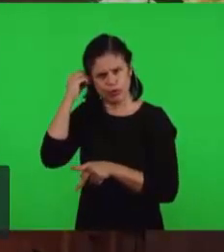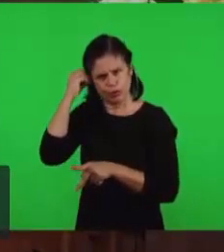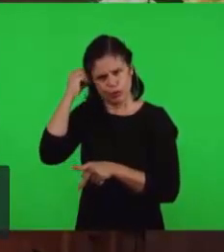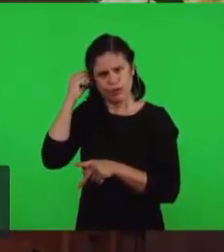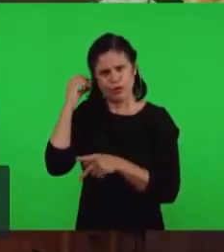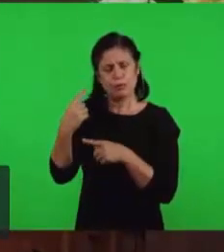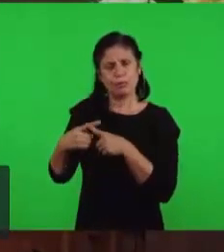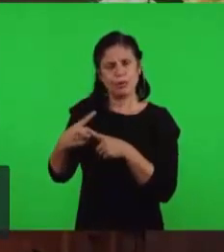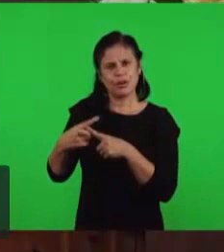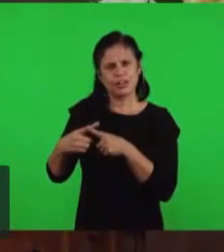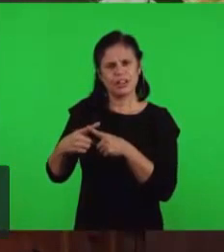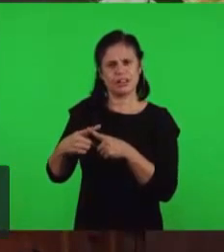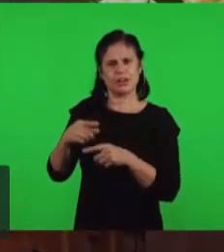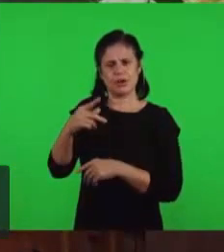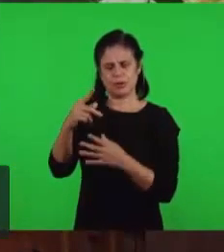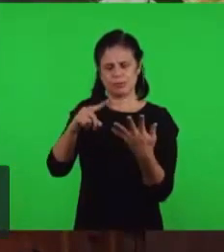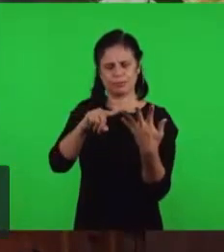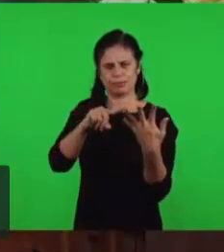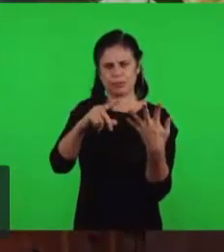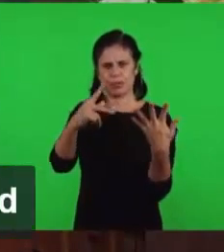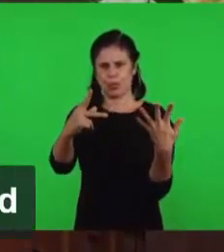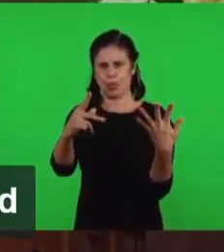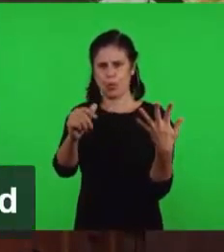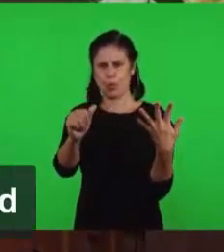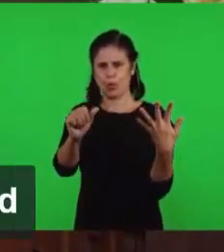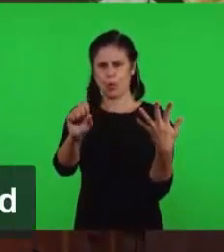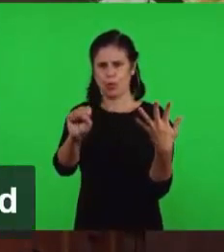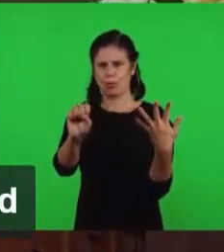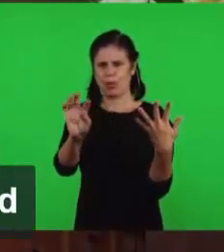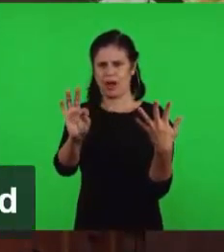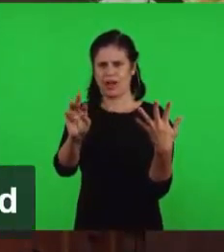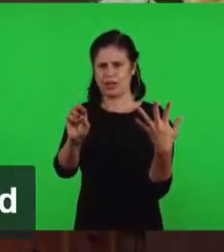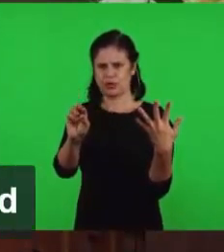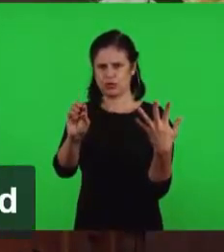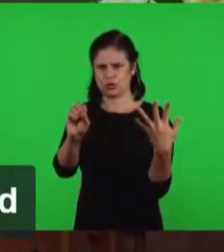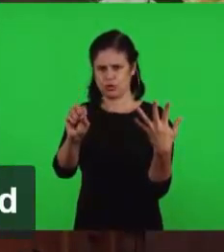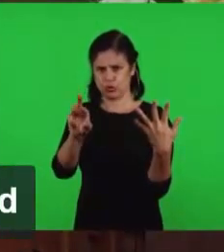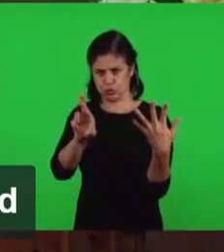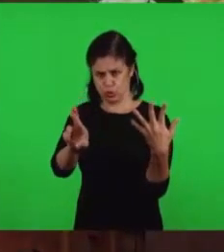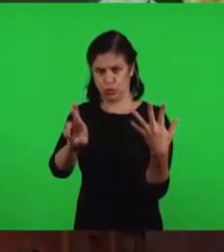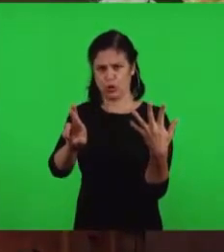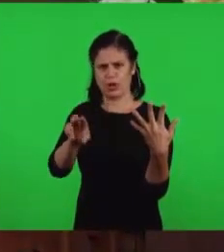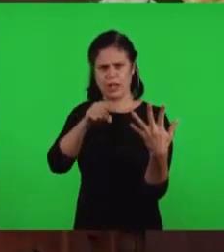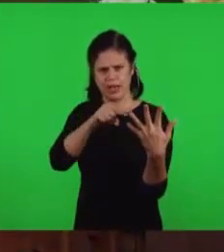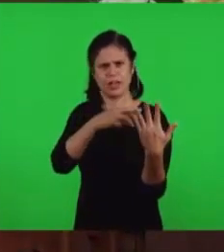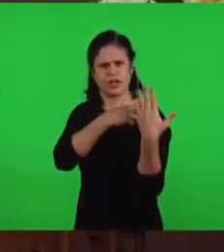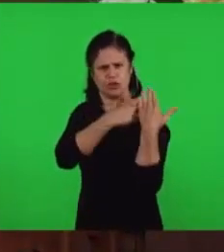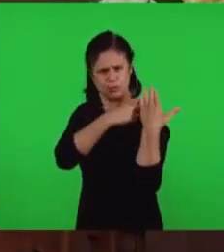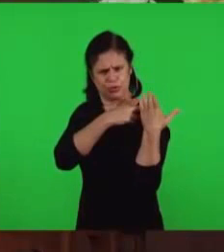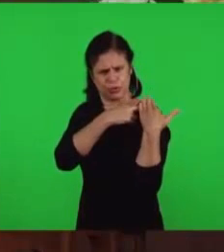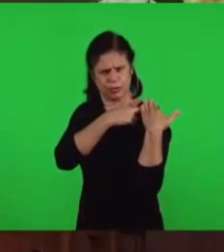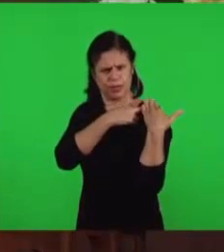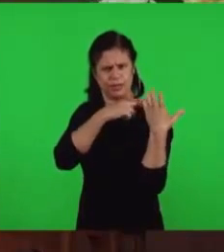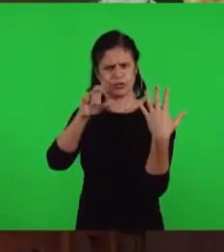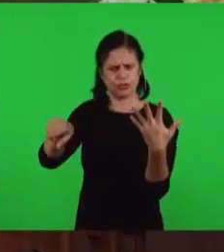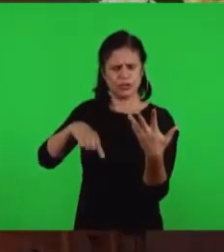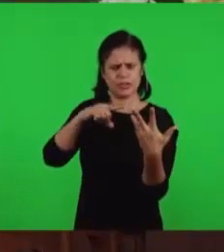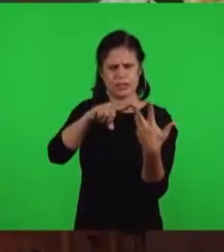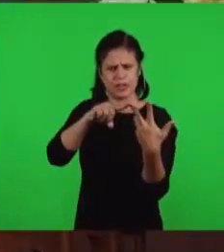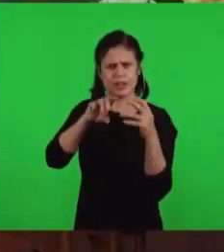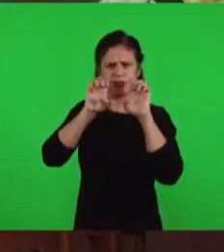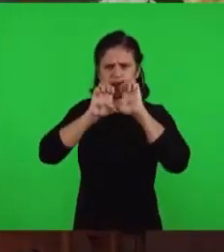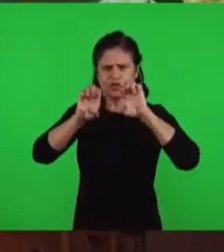com as ovelhas que são trazidas para o rebanho através do evangelista Então tá explicado quando chega nesta vez aqui